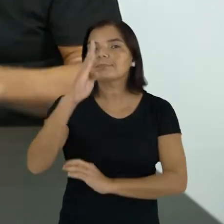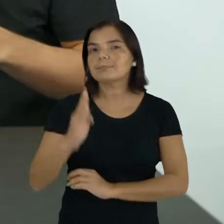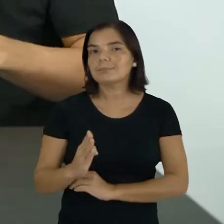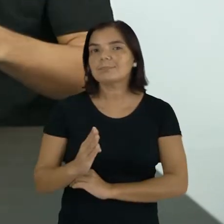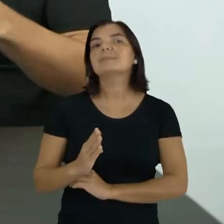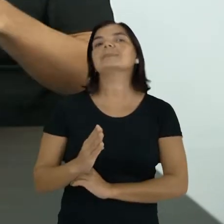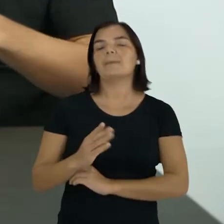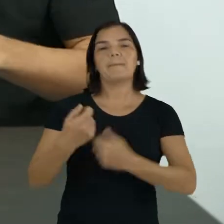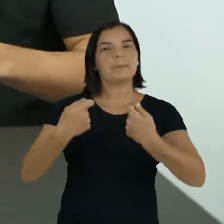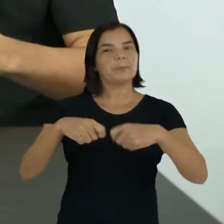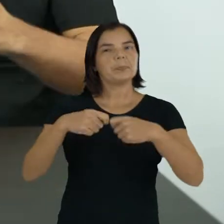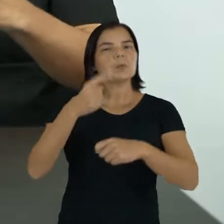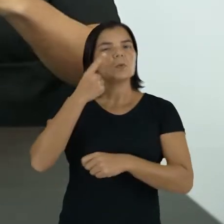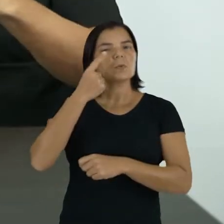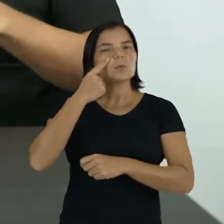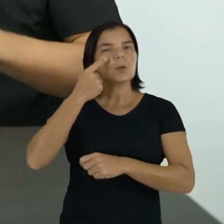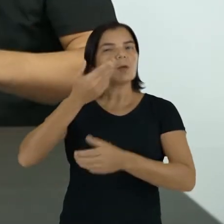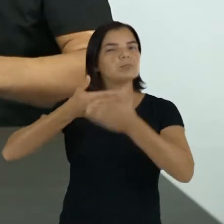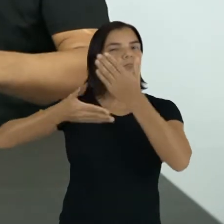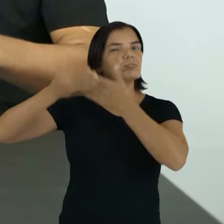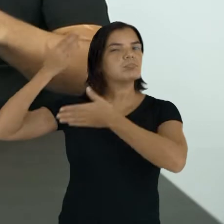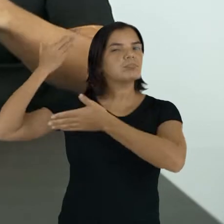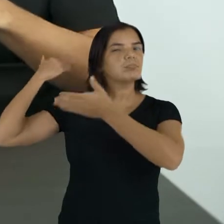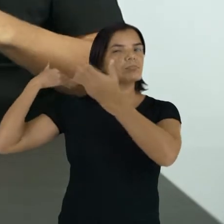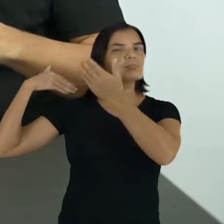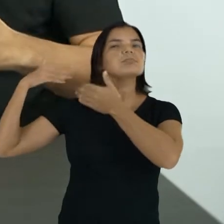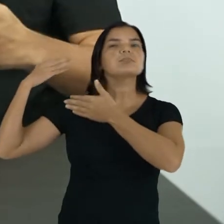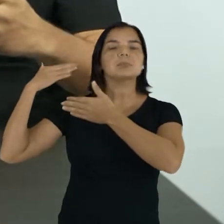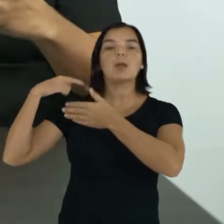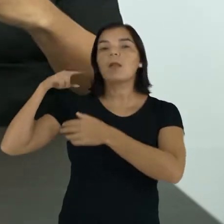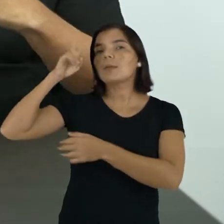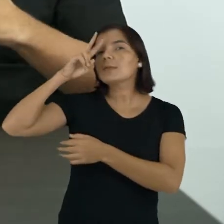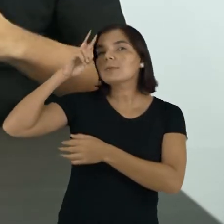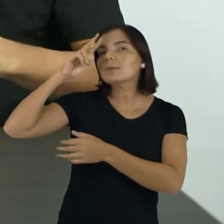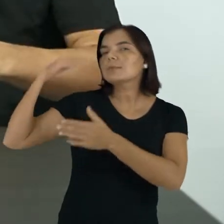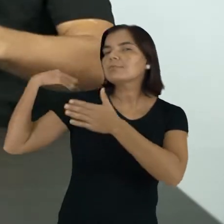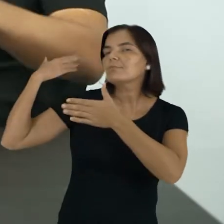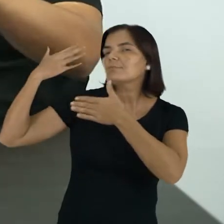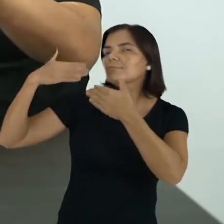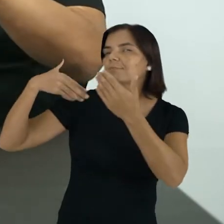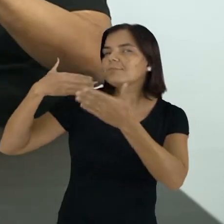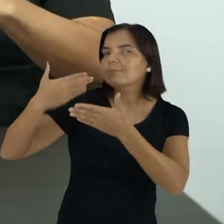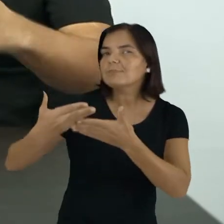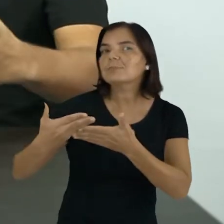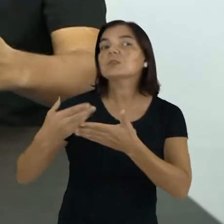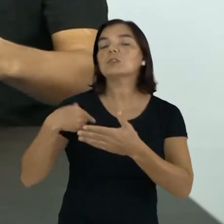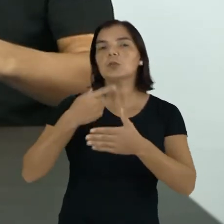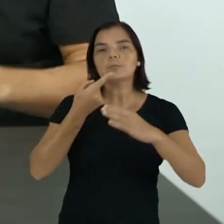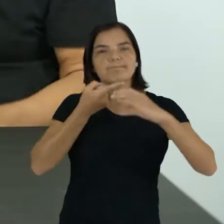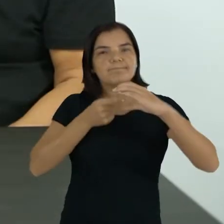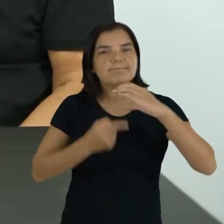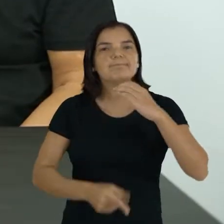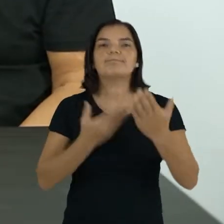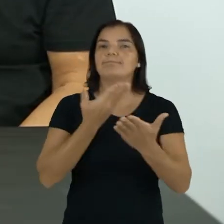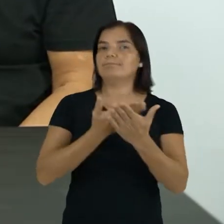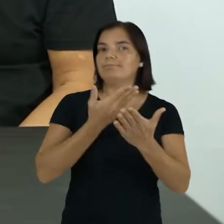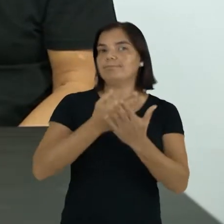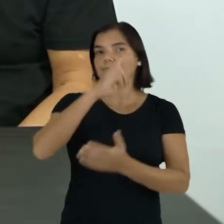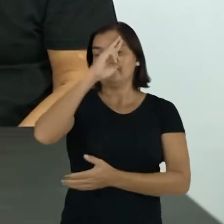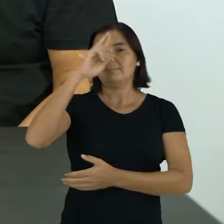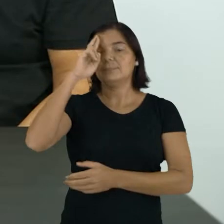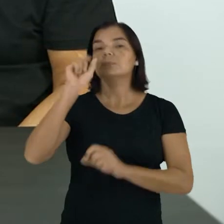nós precisamos buscar um pouquinho na nossa história, nós precisamos relembrar um pouquinho, né, ir a fundo na nossa história para